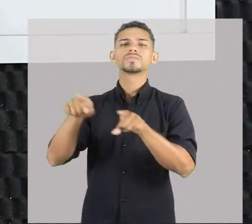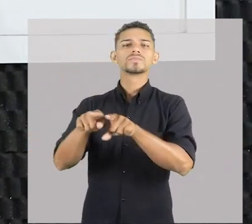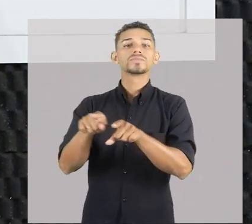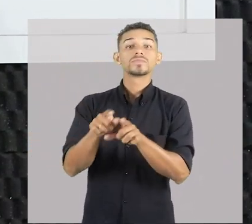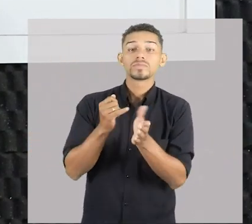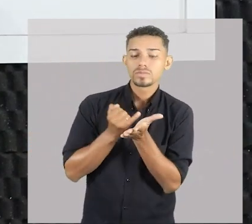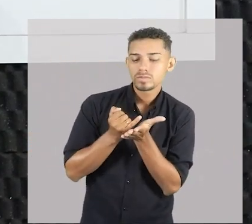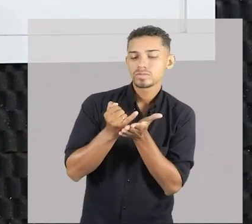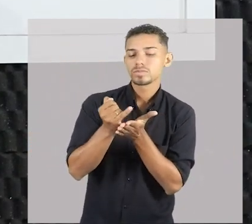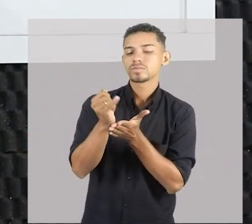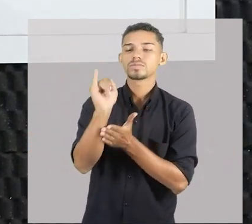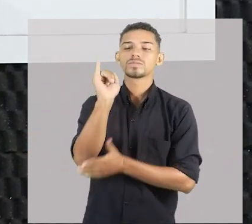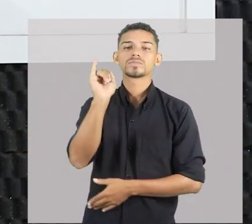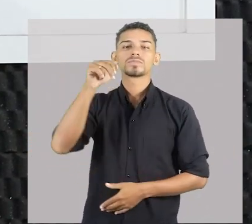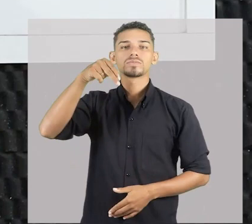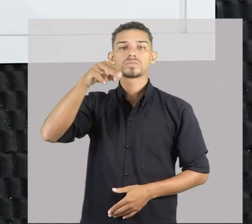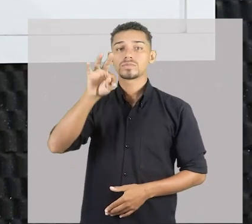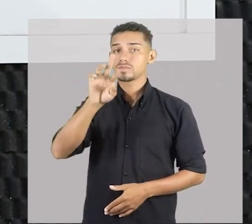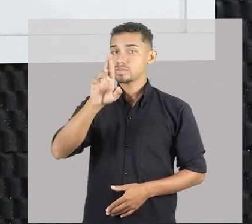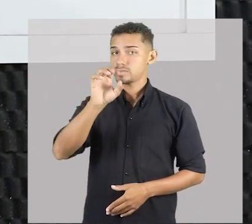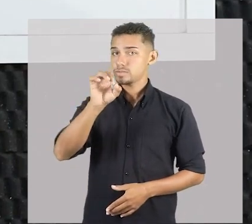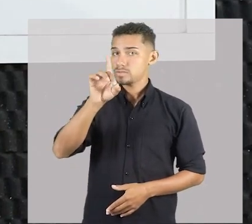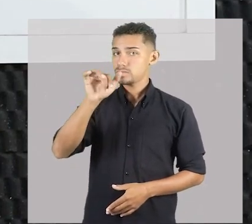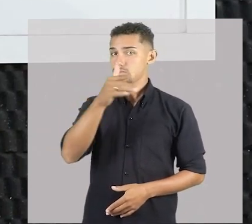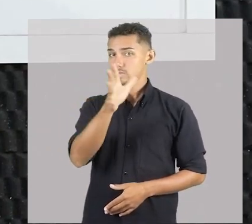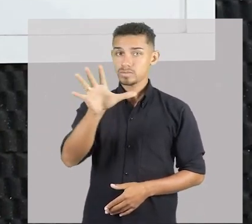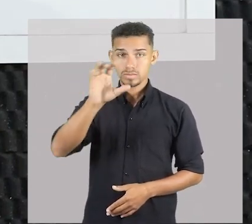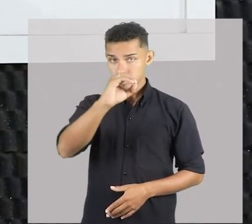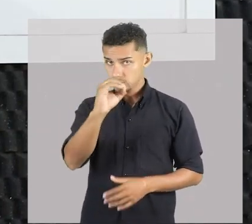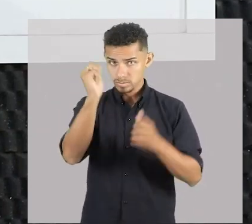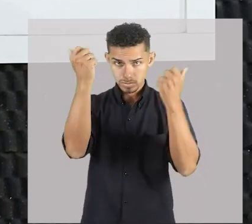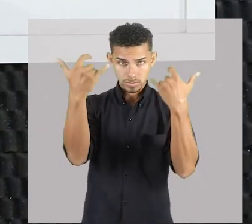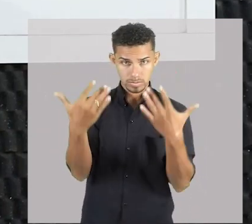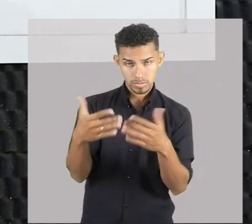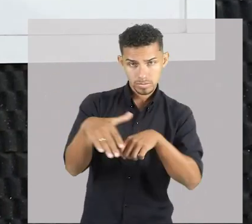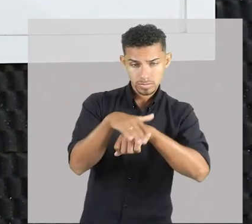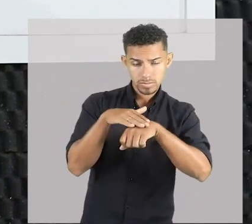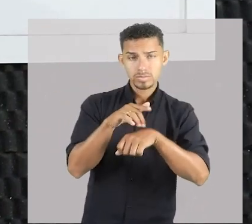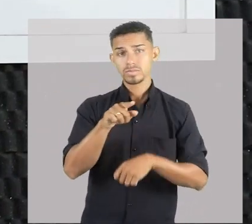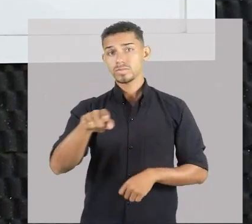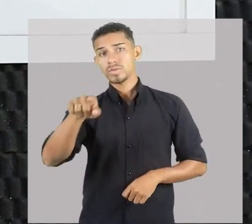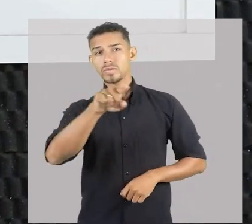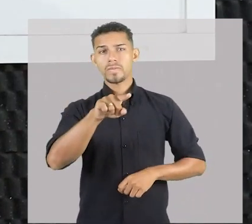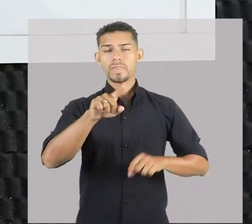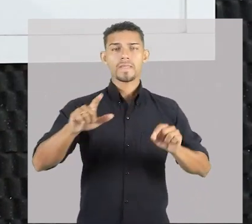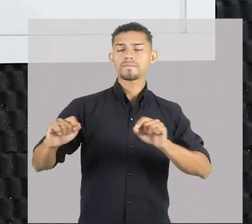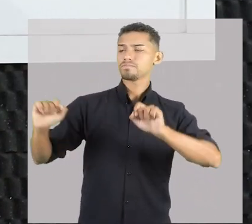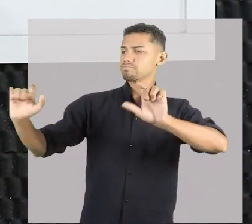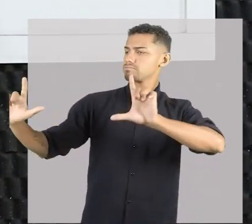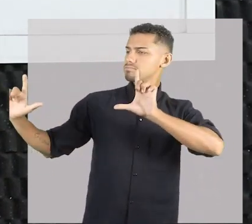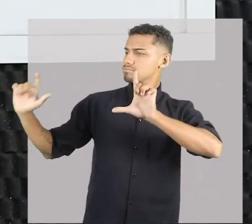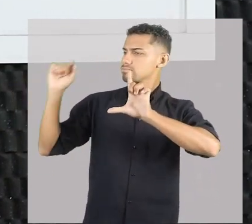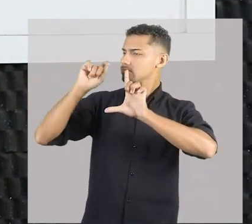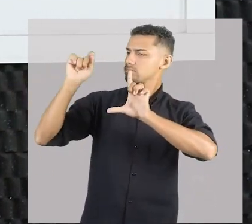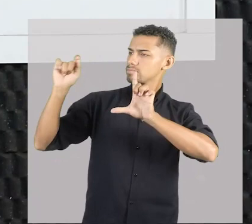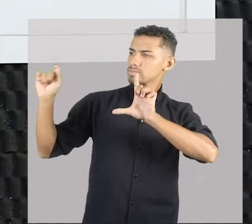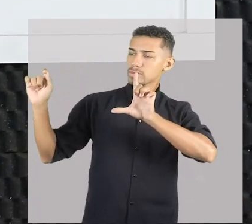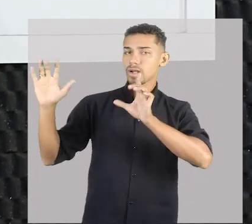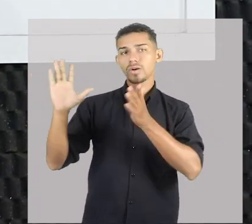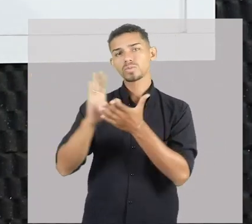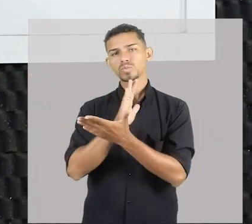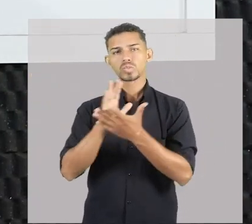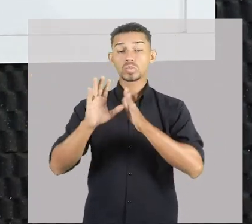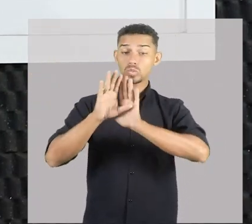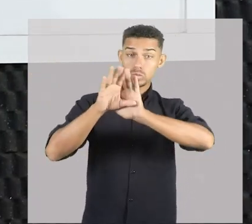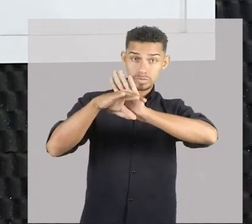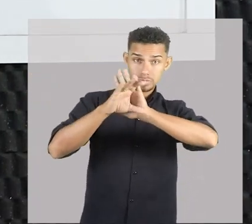introdução para conversar com vocês, certo? Então, no quadro, eu já anotei alguns conceitos, que esses mesmos conceitos, eles